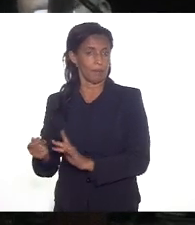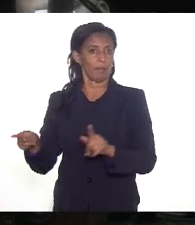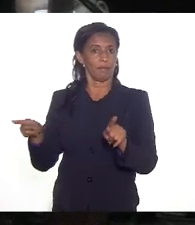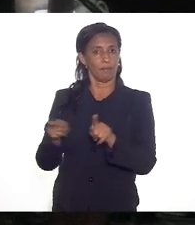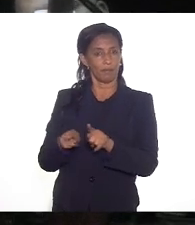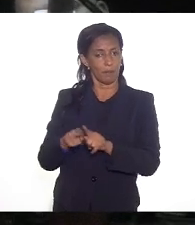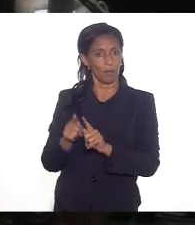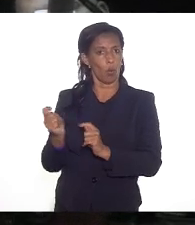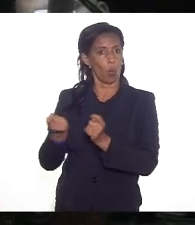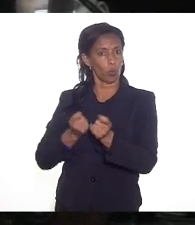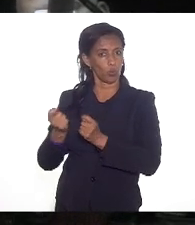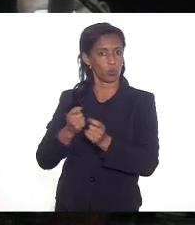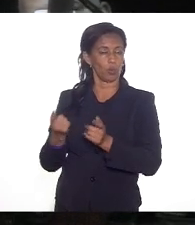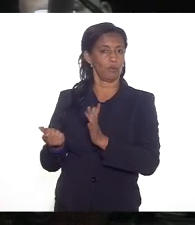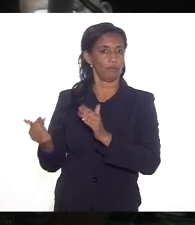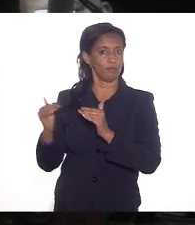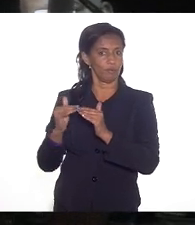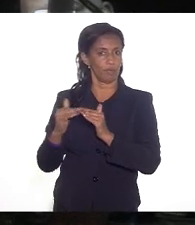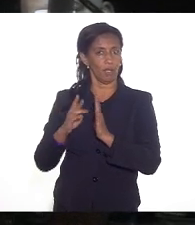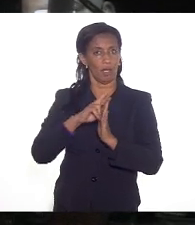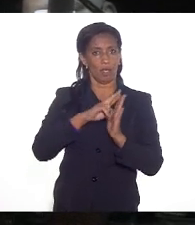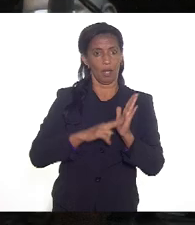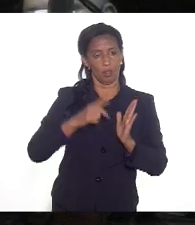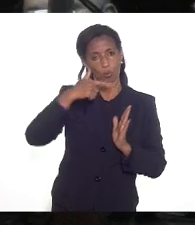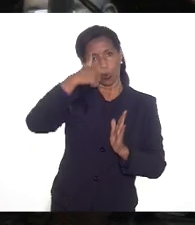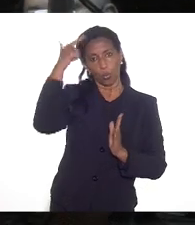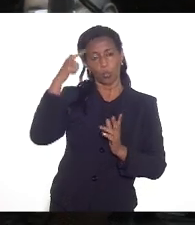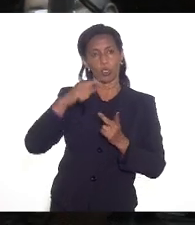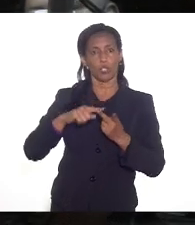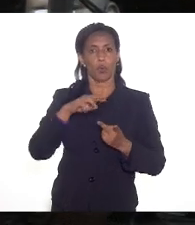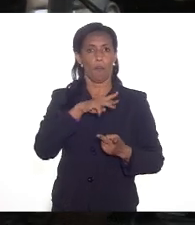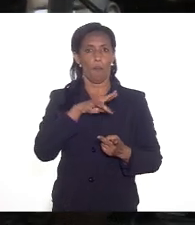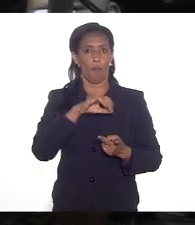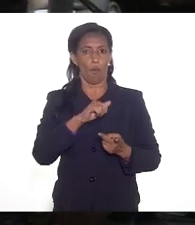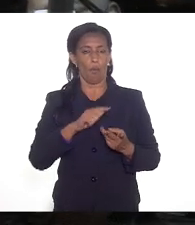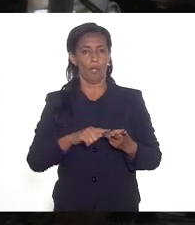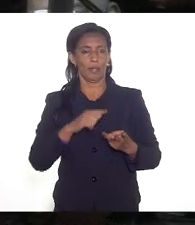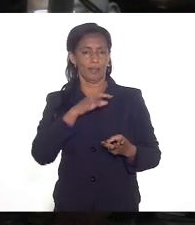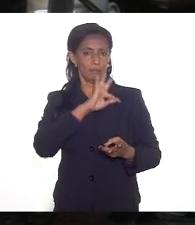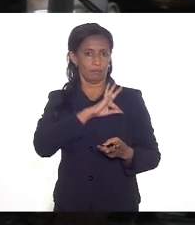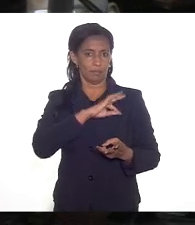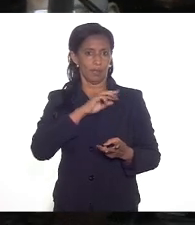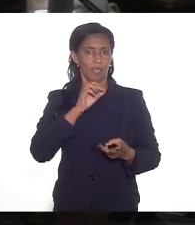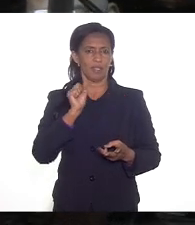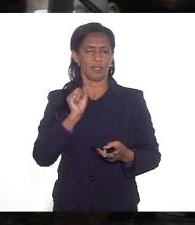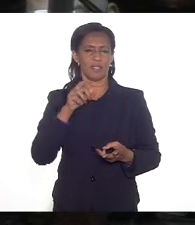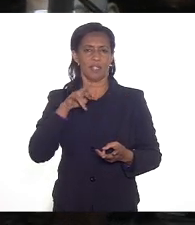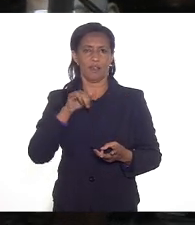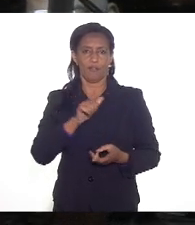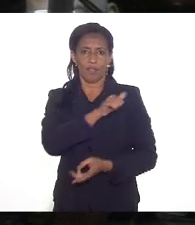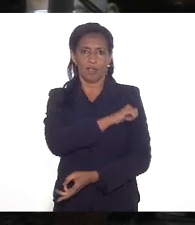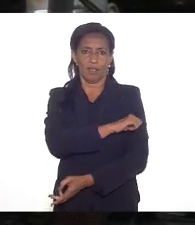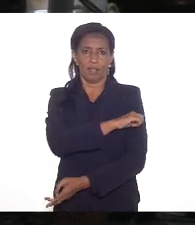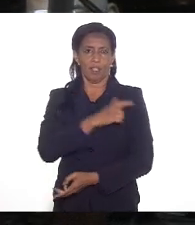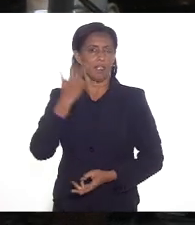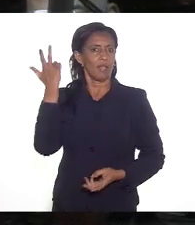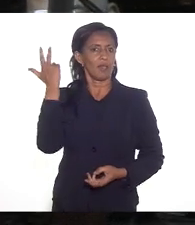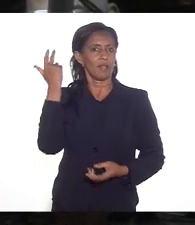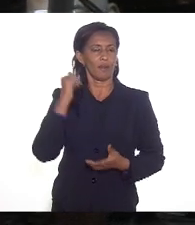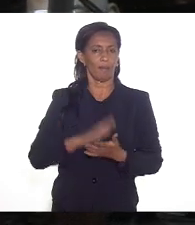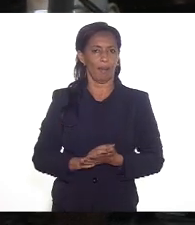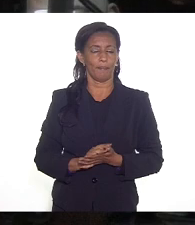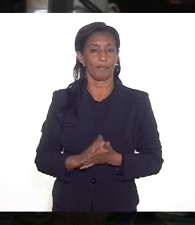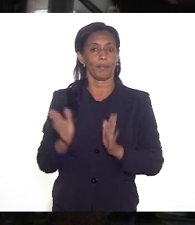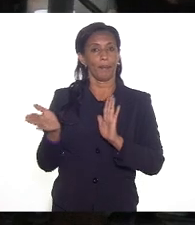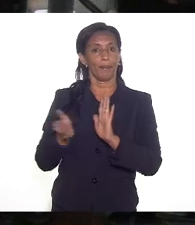fiscalização financeira e controle favorável relator Deputado dos Paulo Mônica Francisco Martha Rocha Flávio serafini enfermeira Rejane ele o marcou